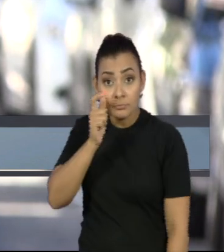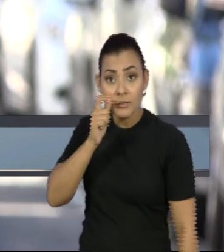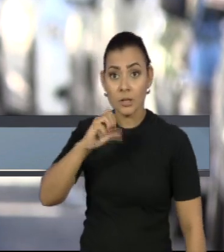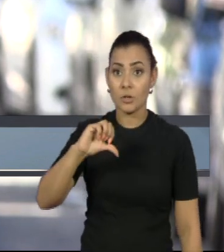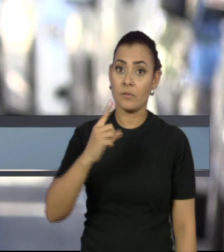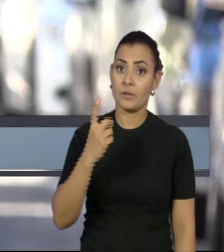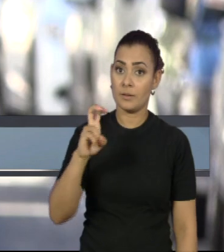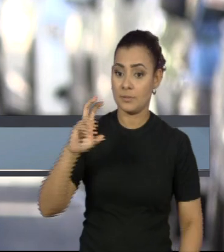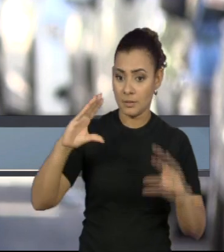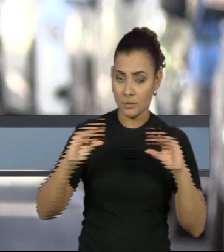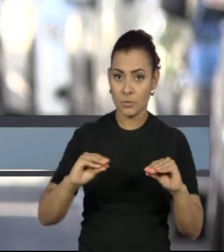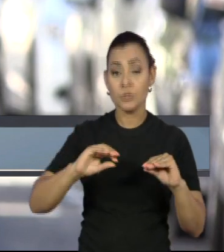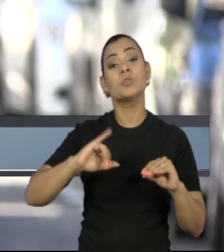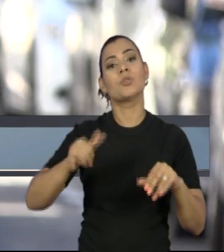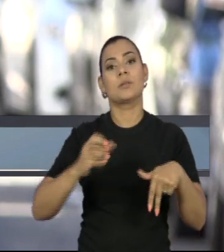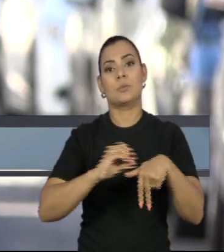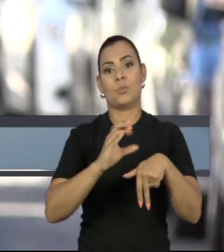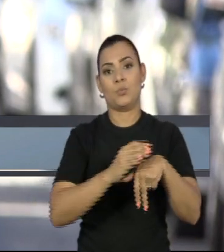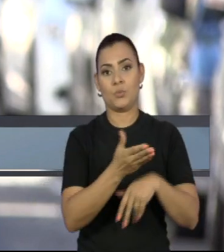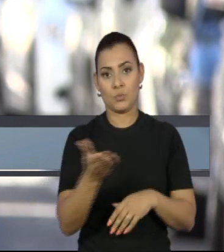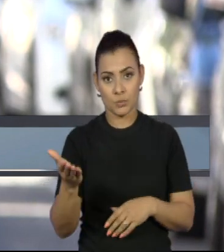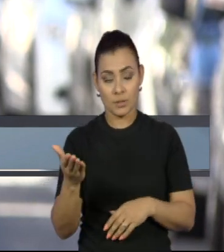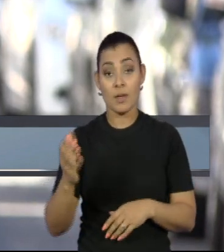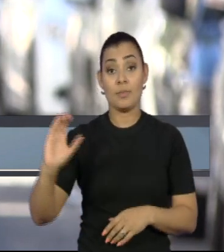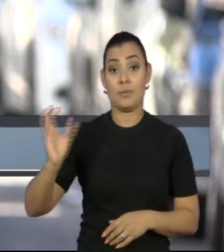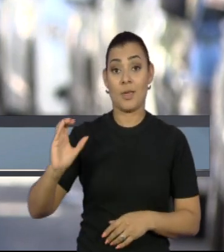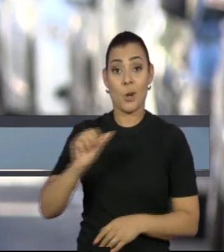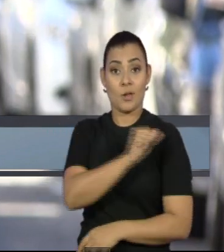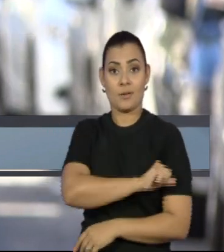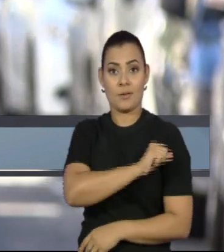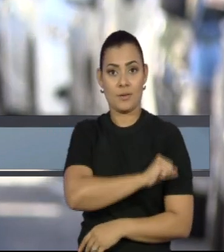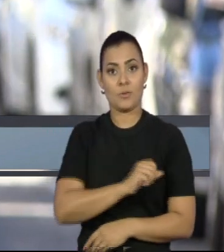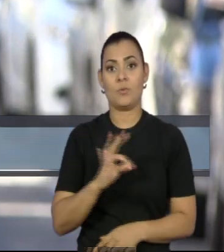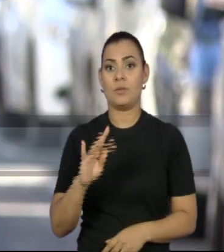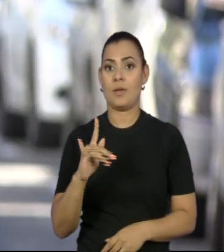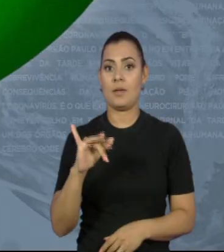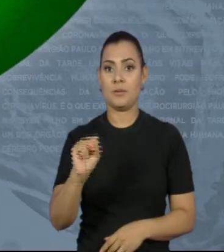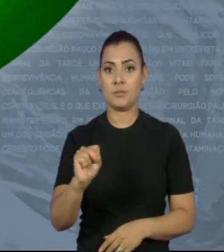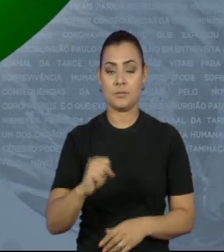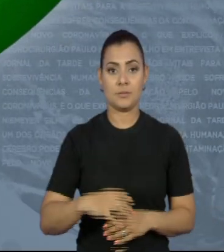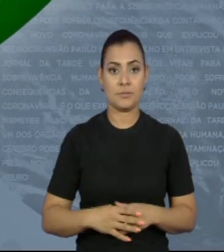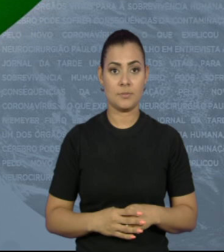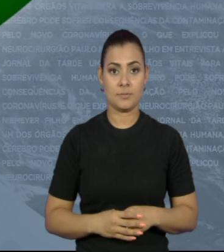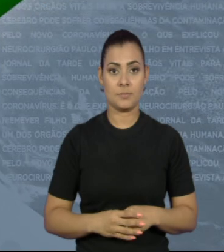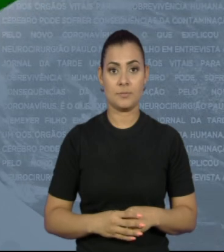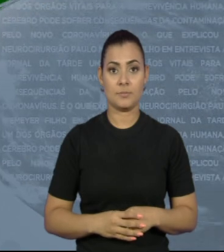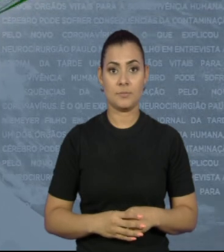9h15 da noite no Jornal da Cultura. De Niterói, Rio de Janeiro, Thaís Ribeiro.